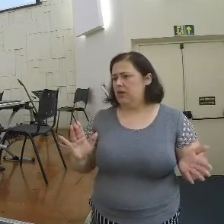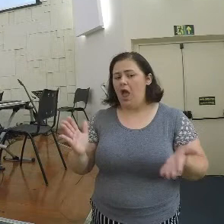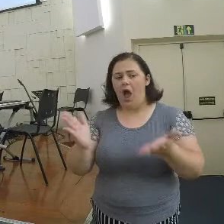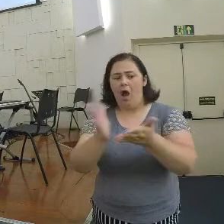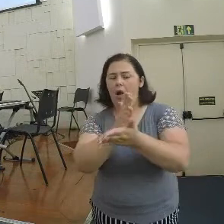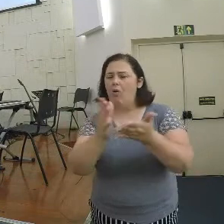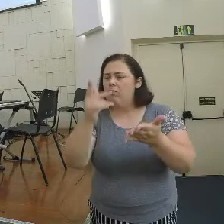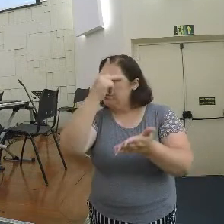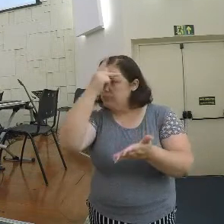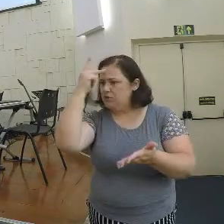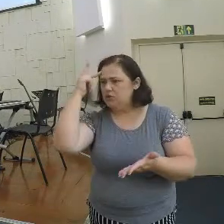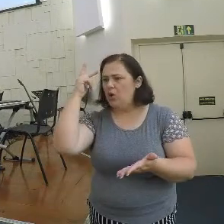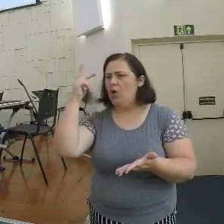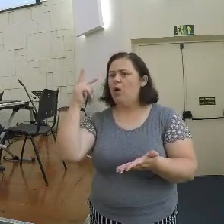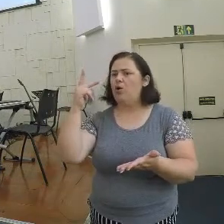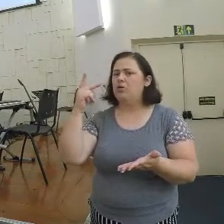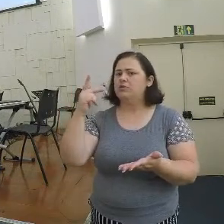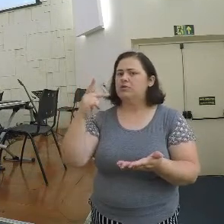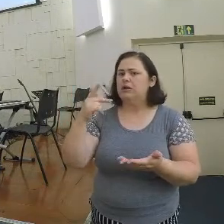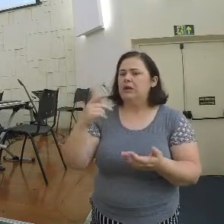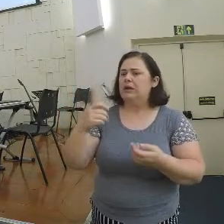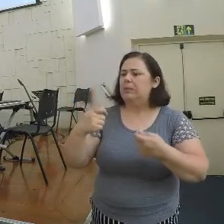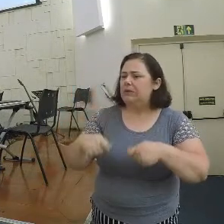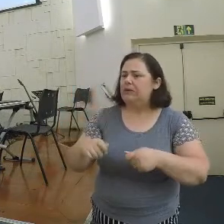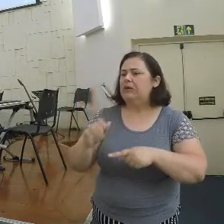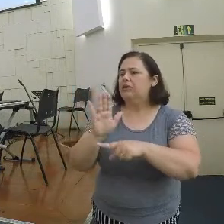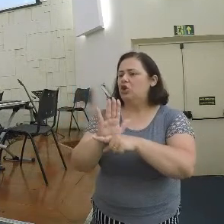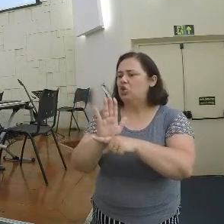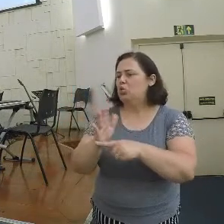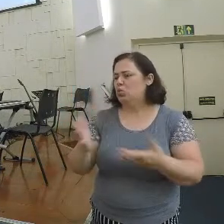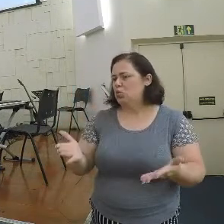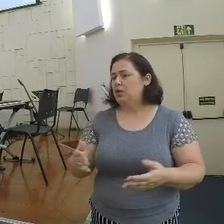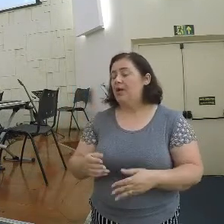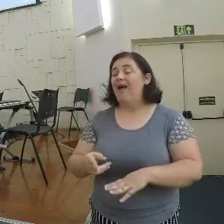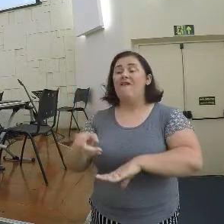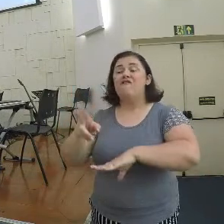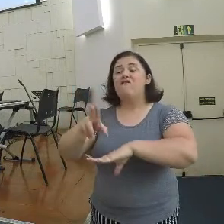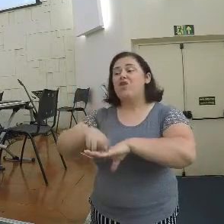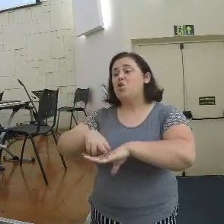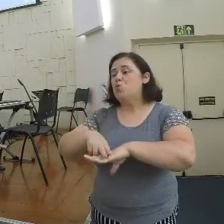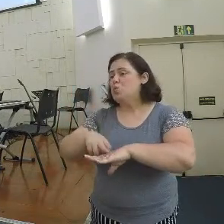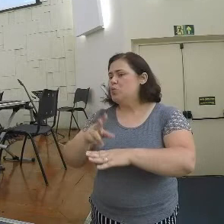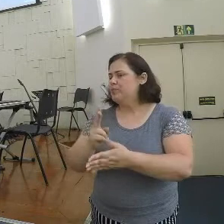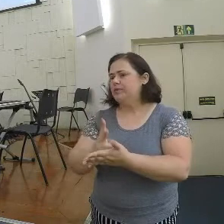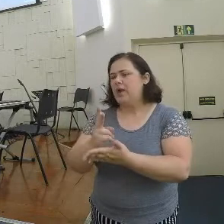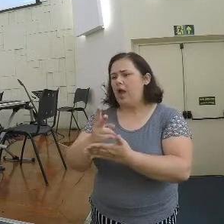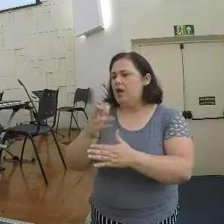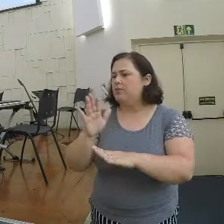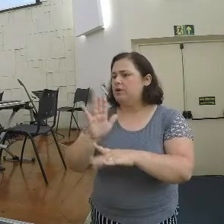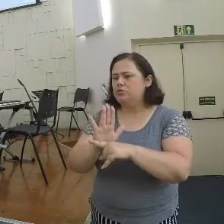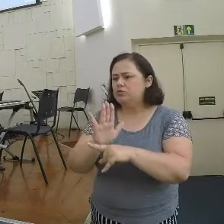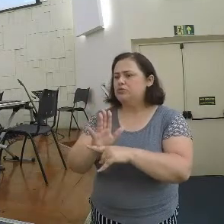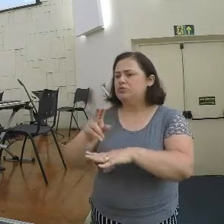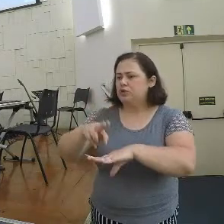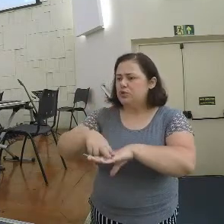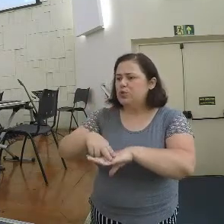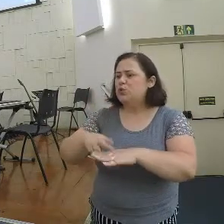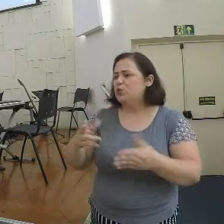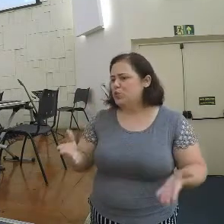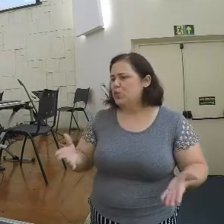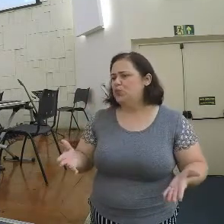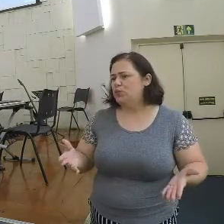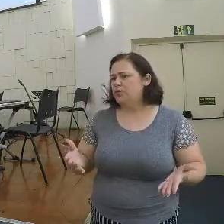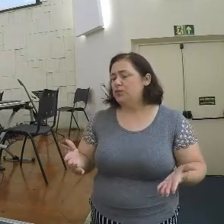serem generosos, a vencerem o materialismo, a vencerem o egoísmo, a vencerem o apego aos bens.